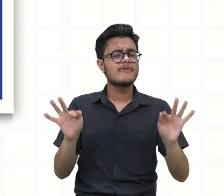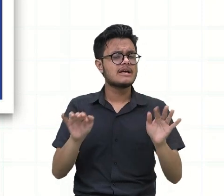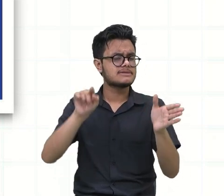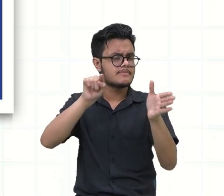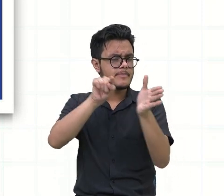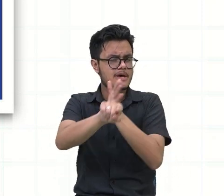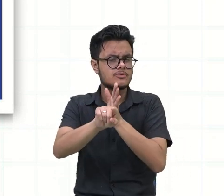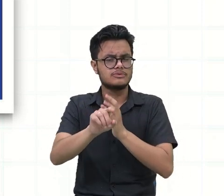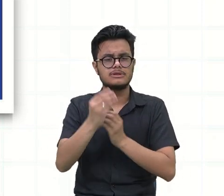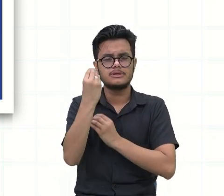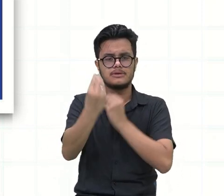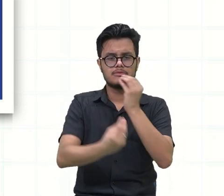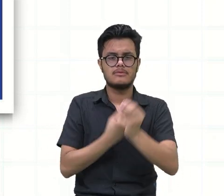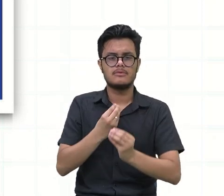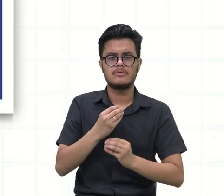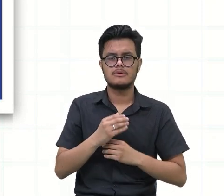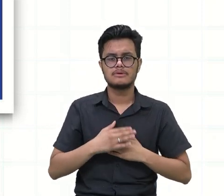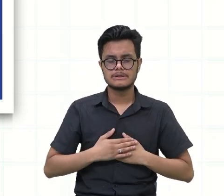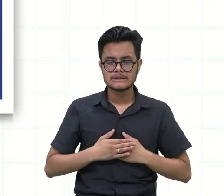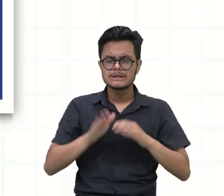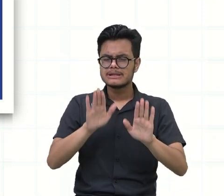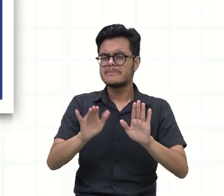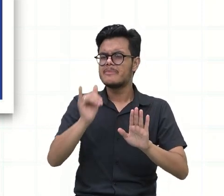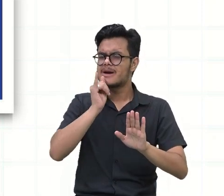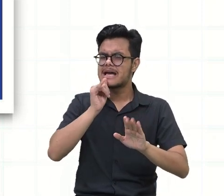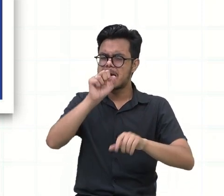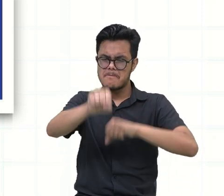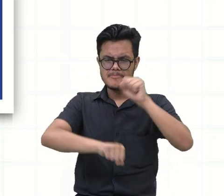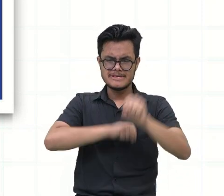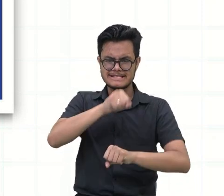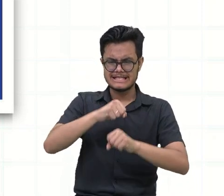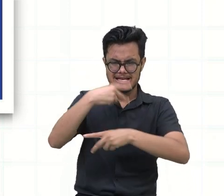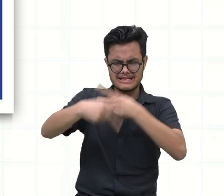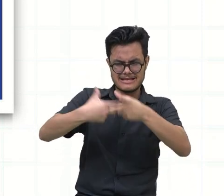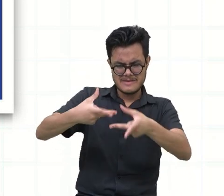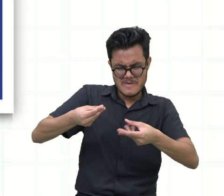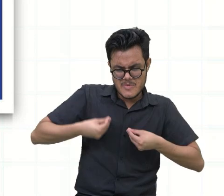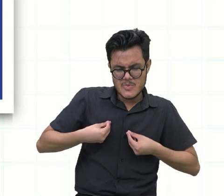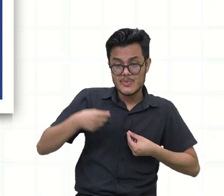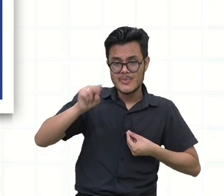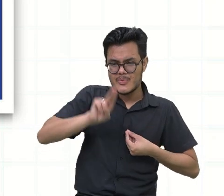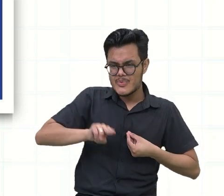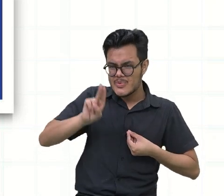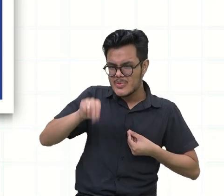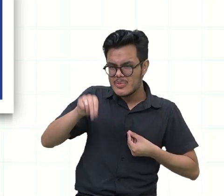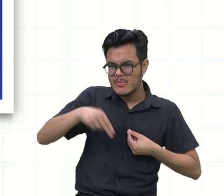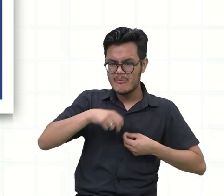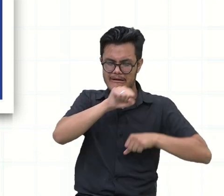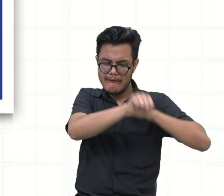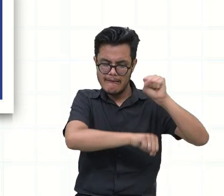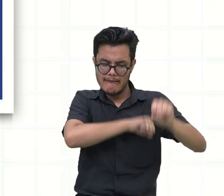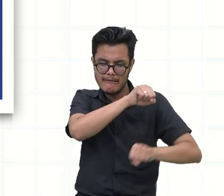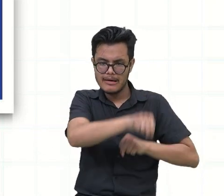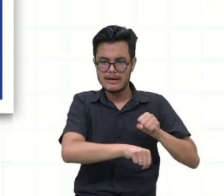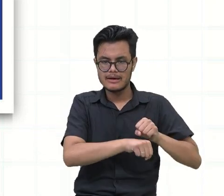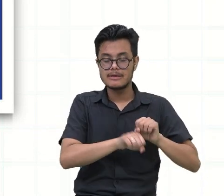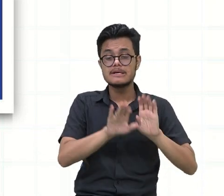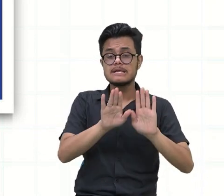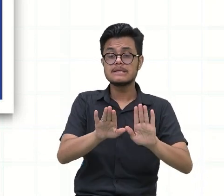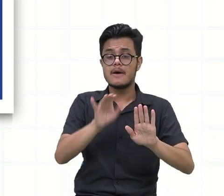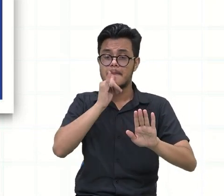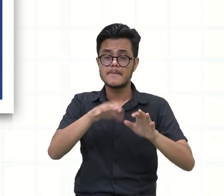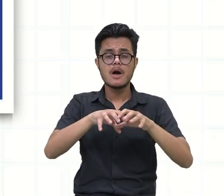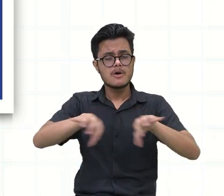pergunta, né? Sabe aquela bike que você ganhou e nunca usou? Se a gente quisesse separar,